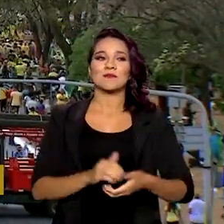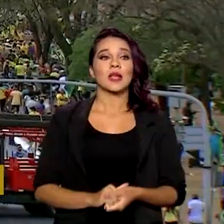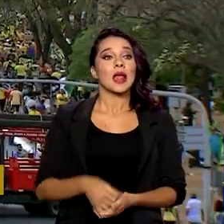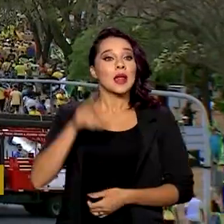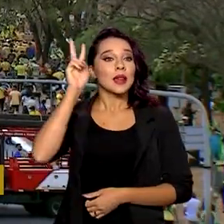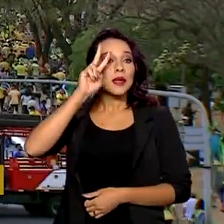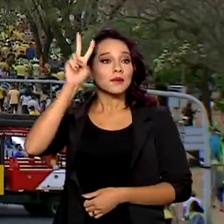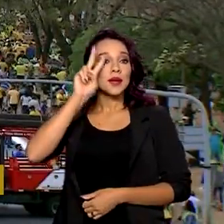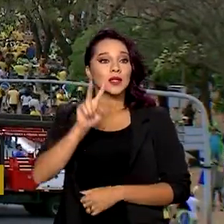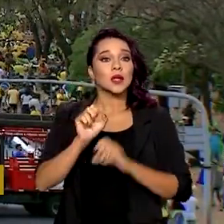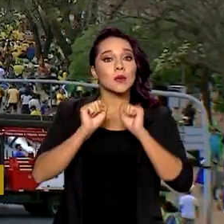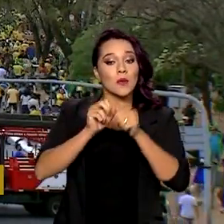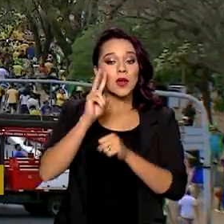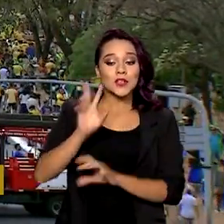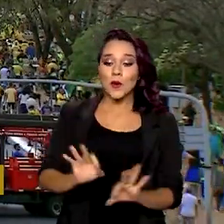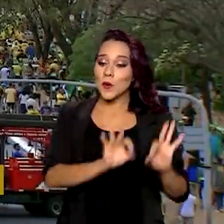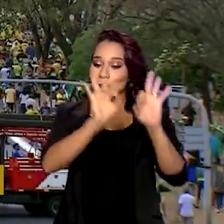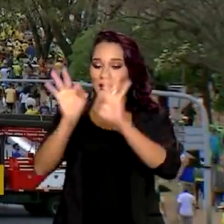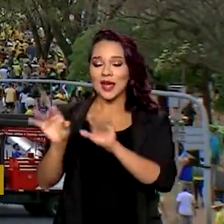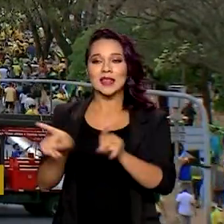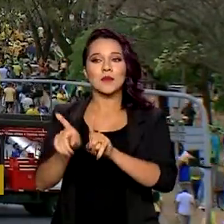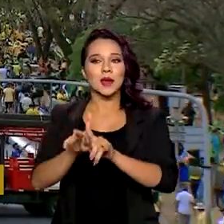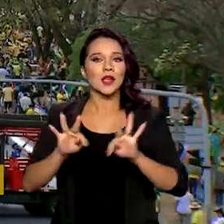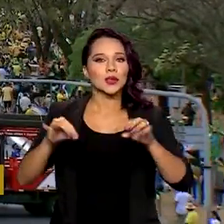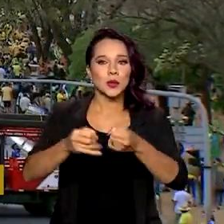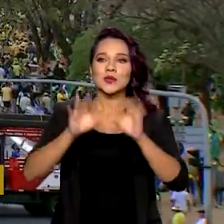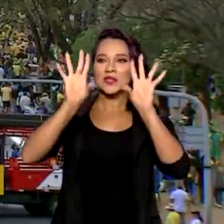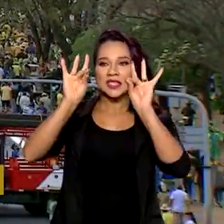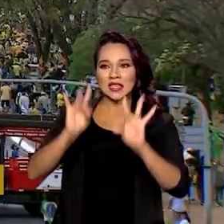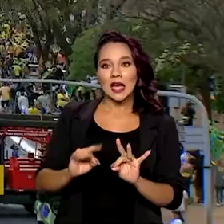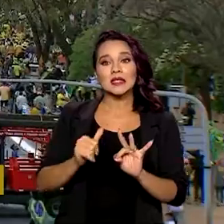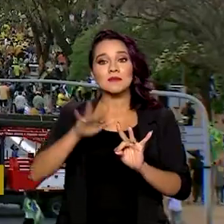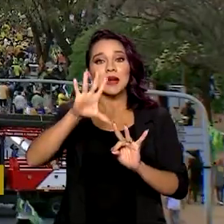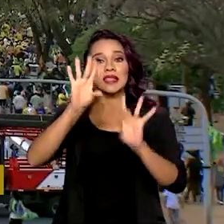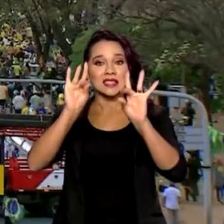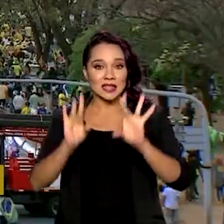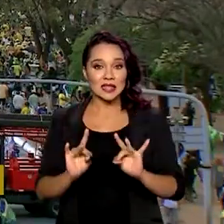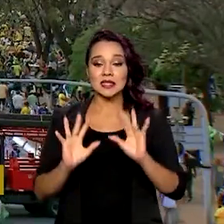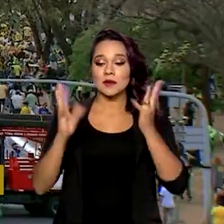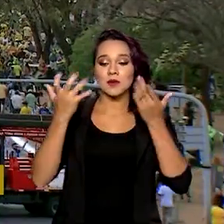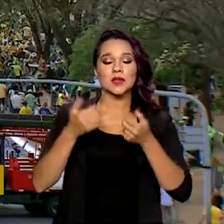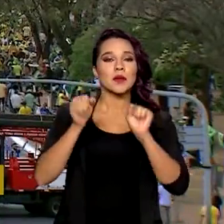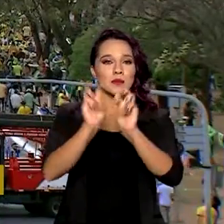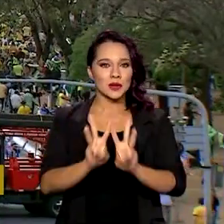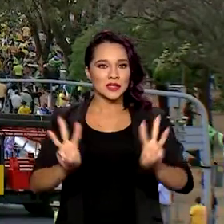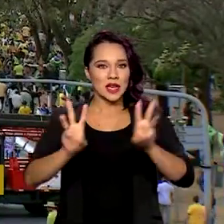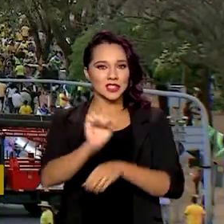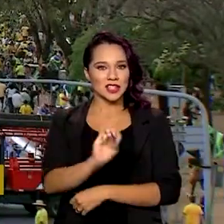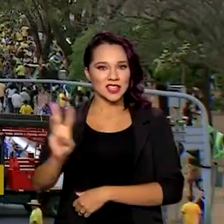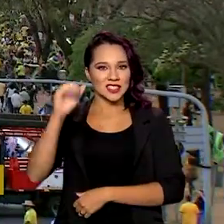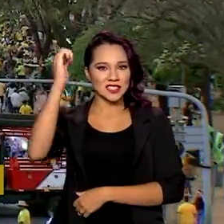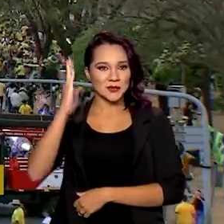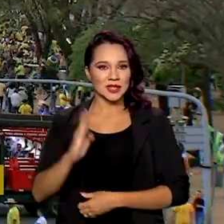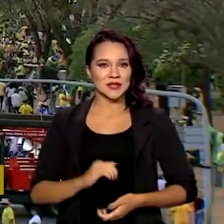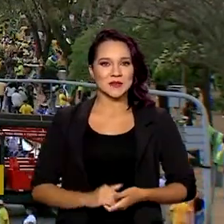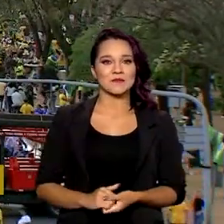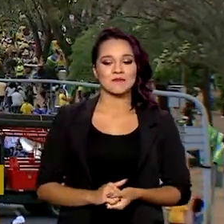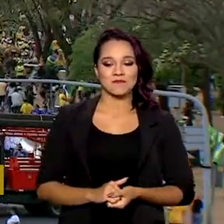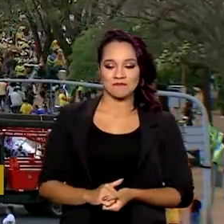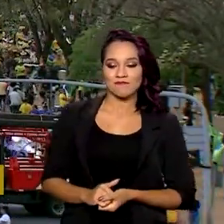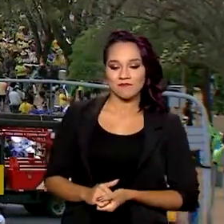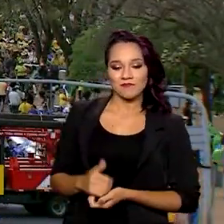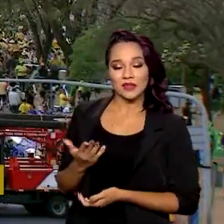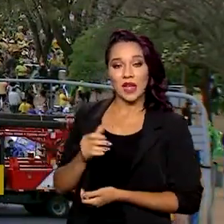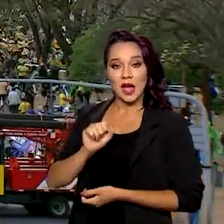Lembrando aqui que você pode acompanhar também todos os detalhes, outros detalhes aí da cerimônia, pelo site da Agência Brasil,